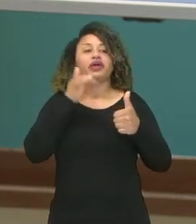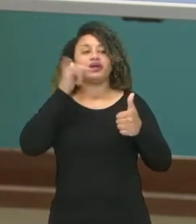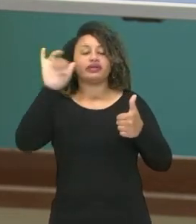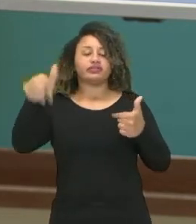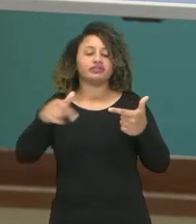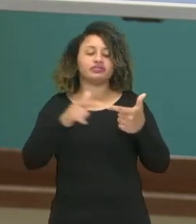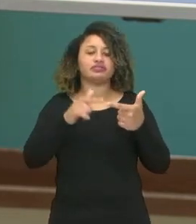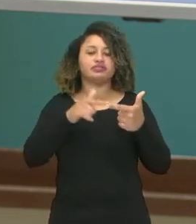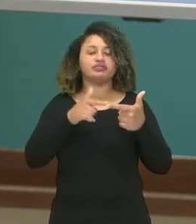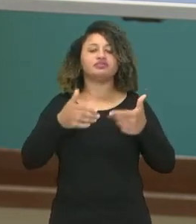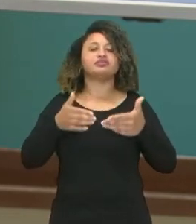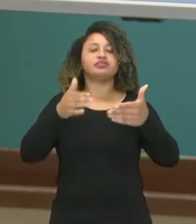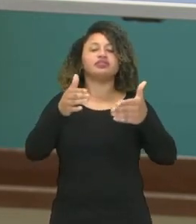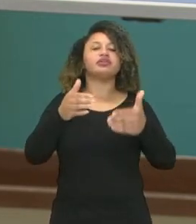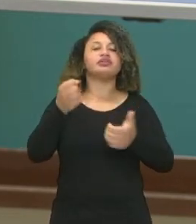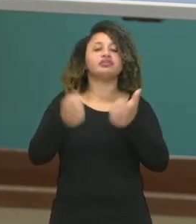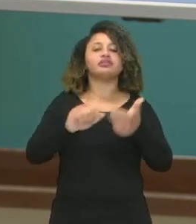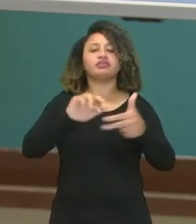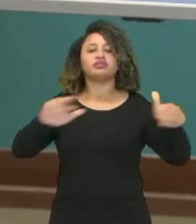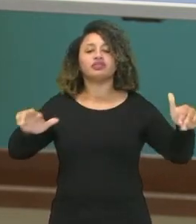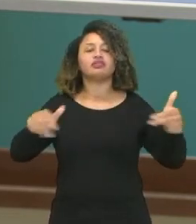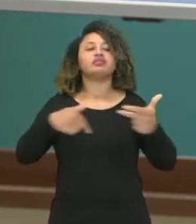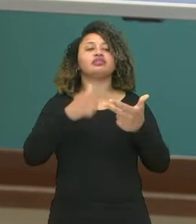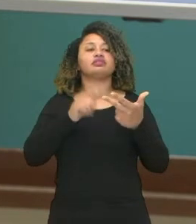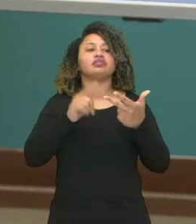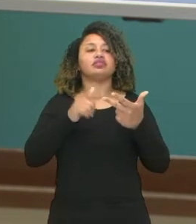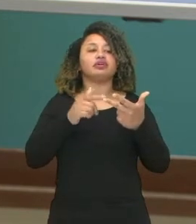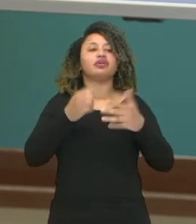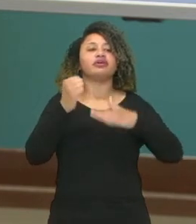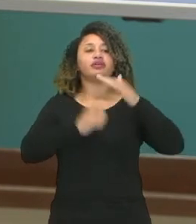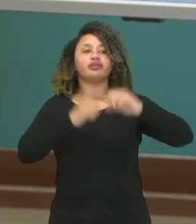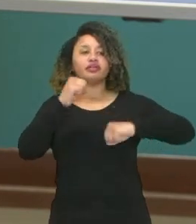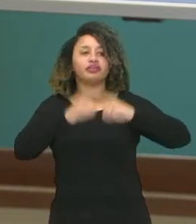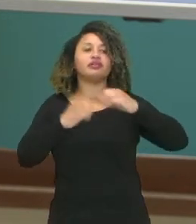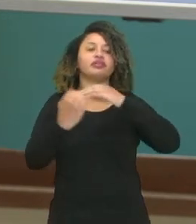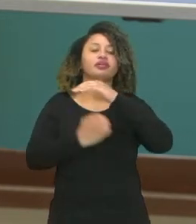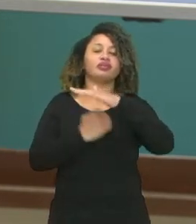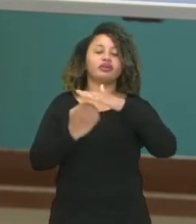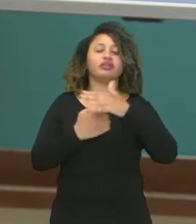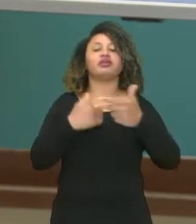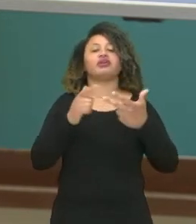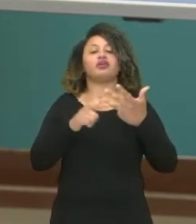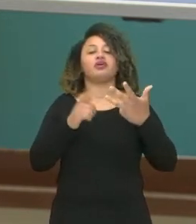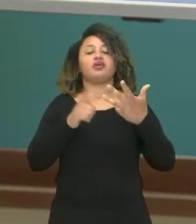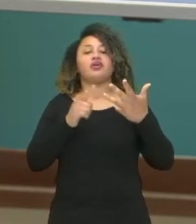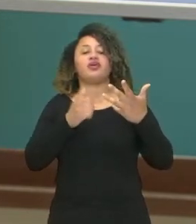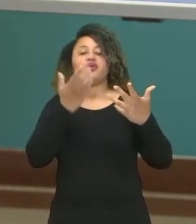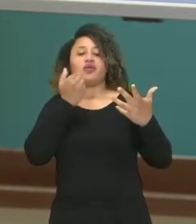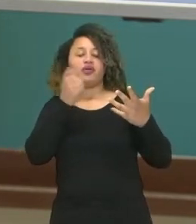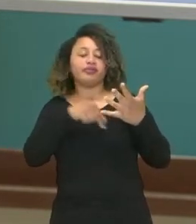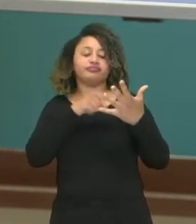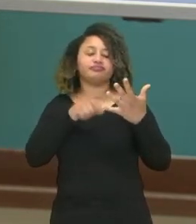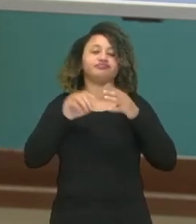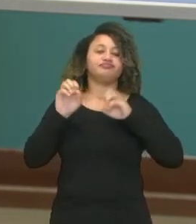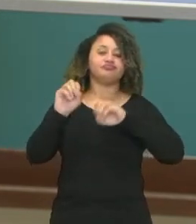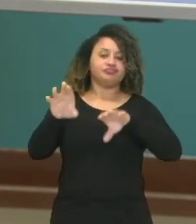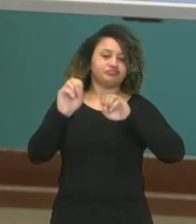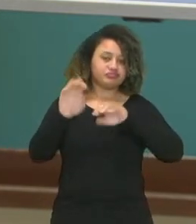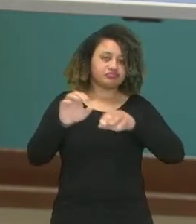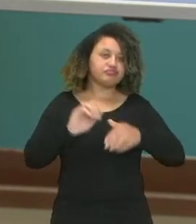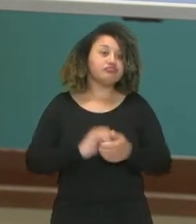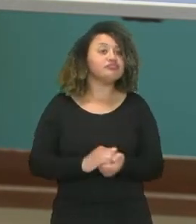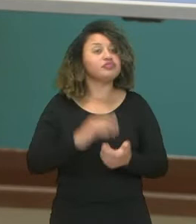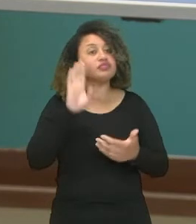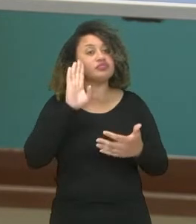energia, transporte, indústria, alimentação e educação. Principalmente